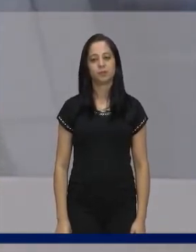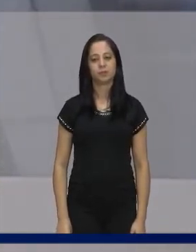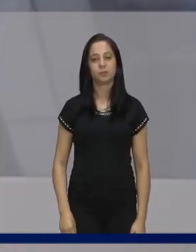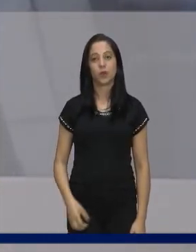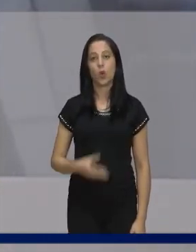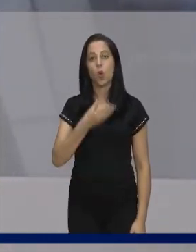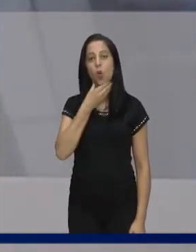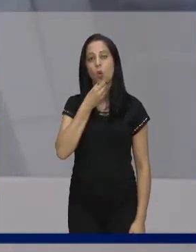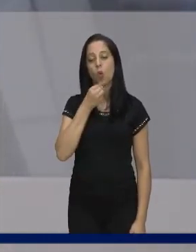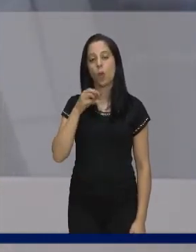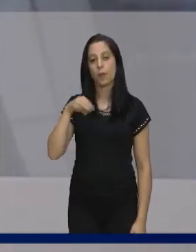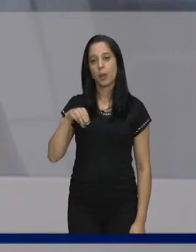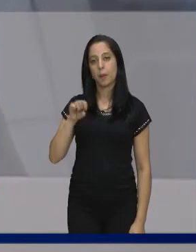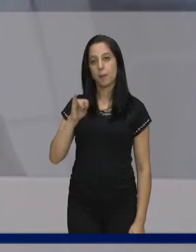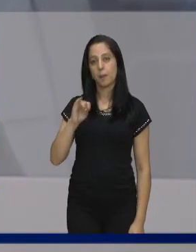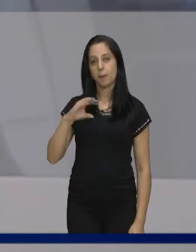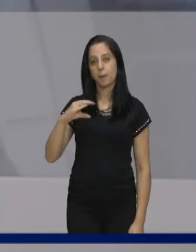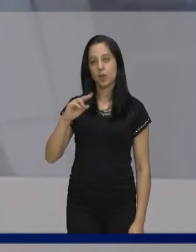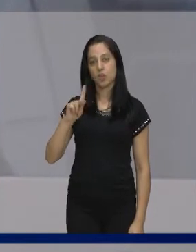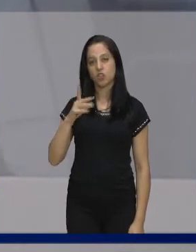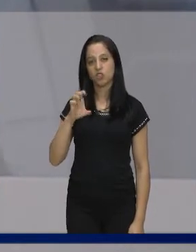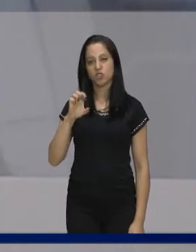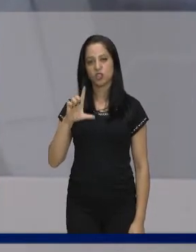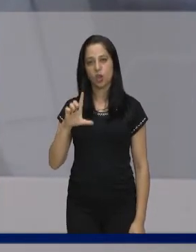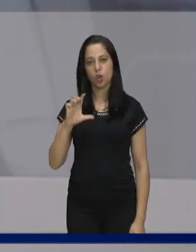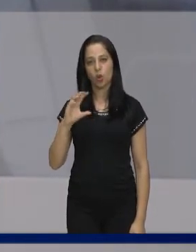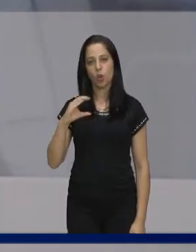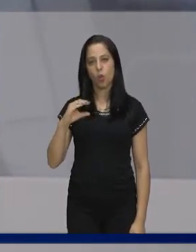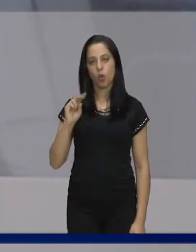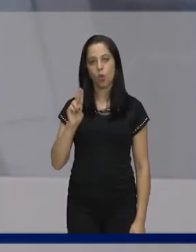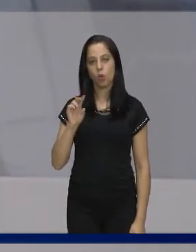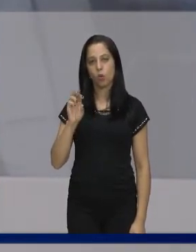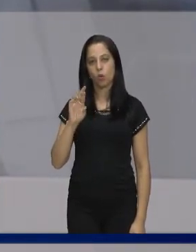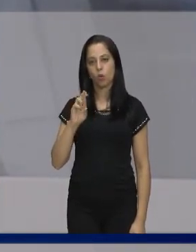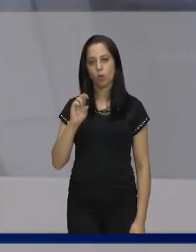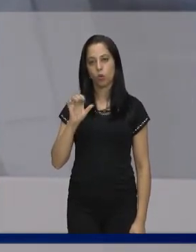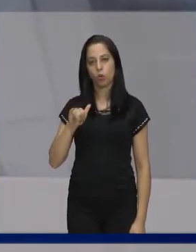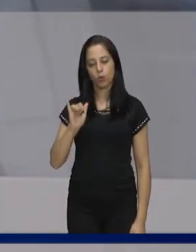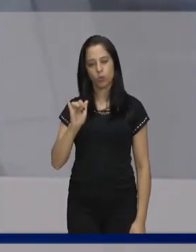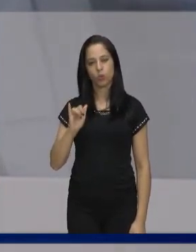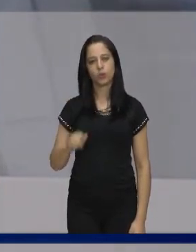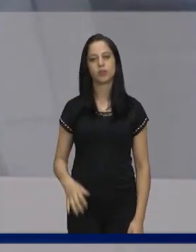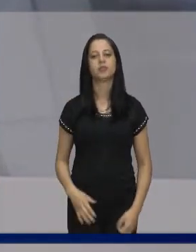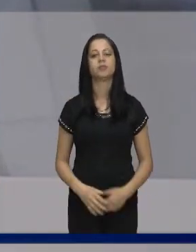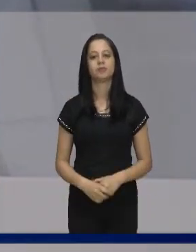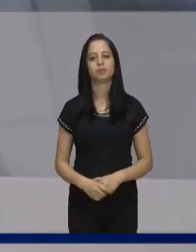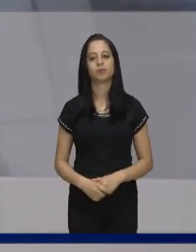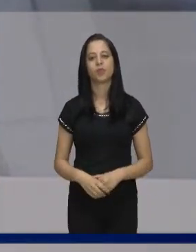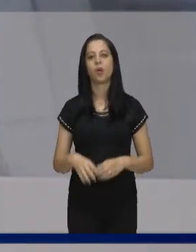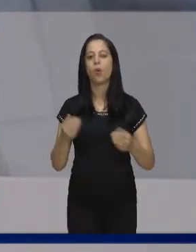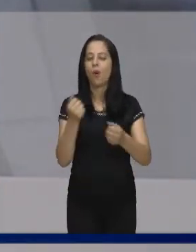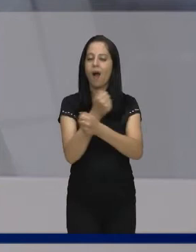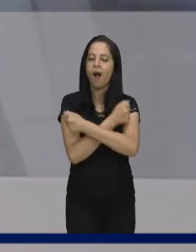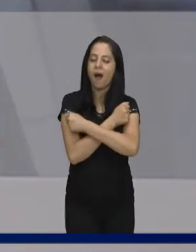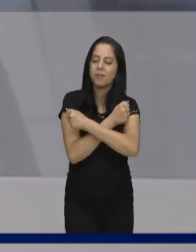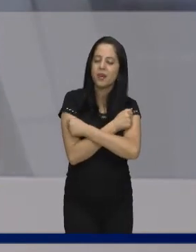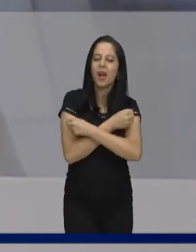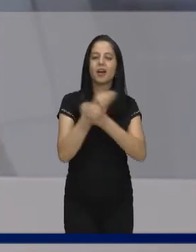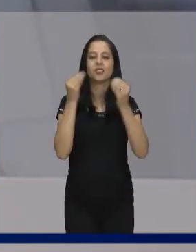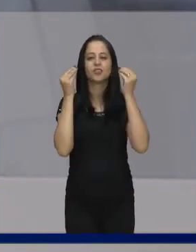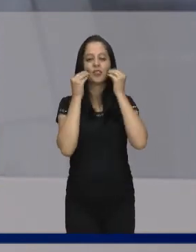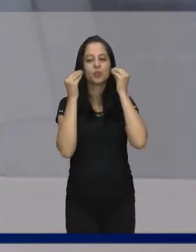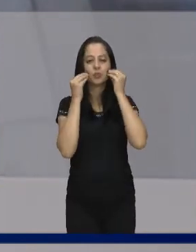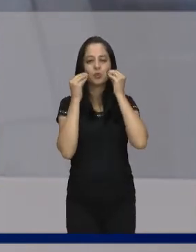senhor Michel Cury, doutor Michel Cury. Quero aqui mandar um grande abraço e um beijo carinhoso para a dona Márcia,